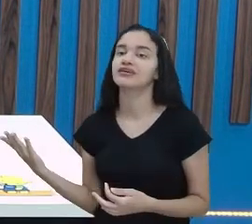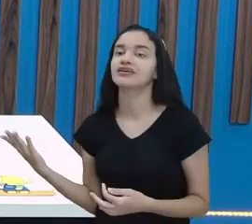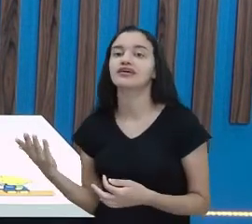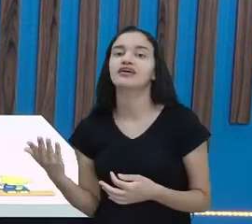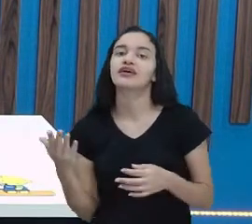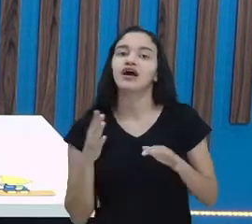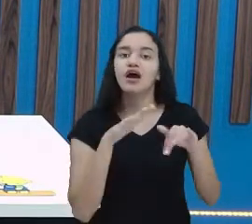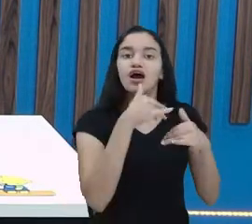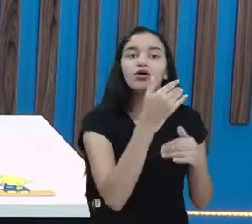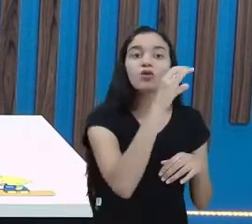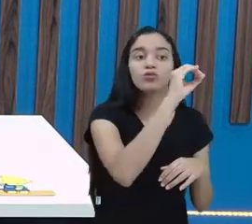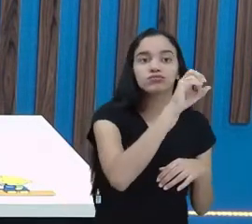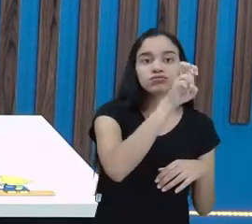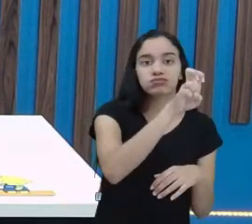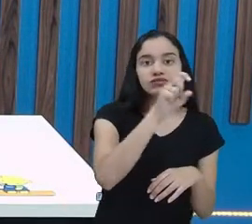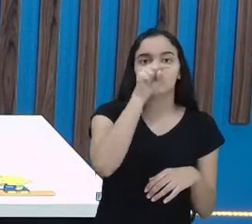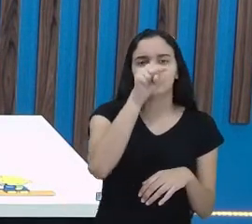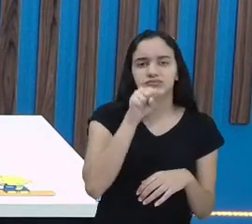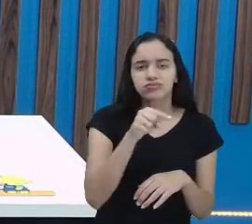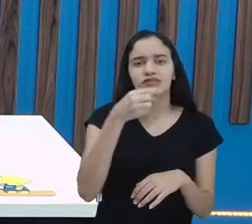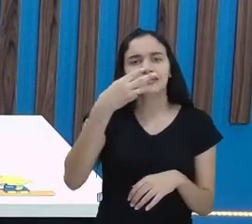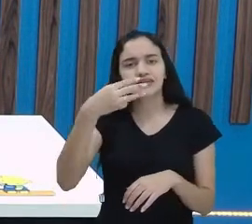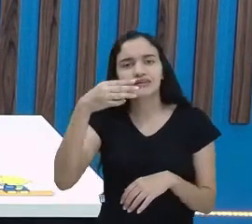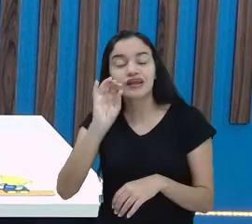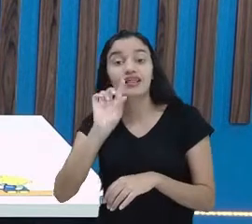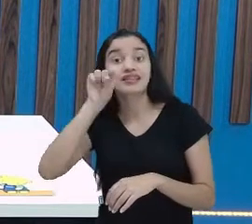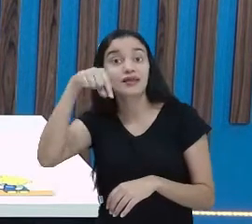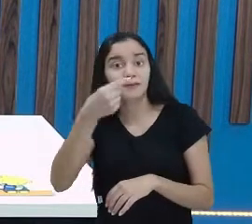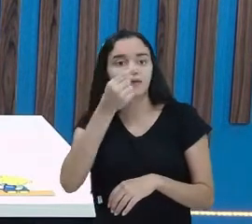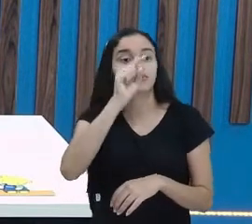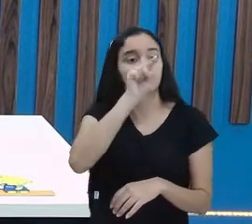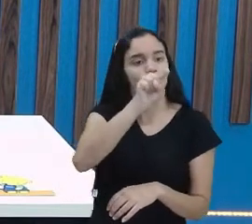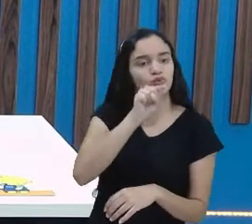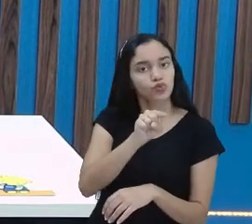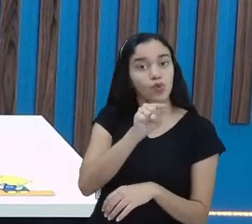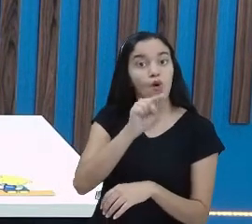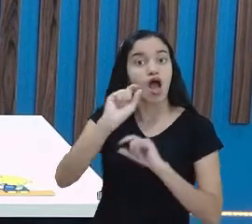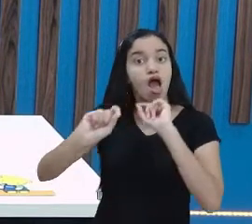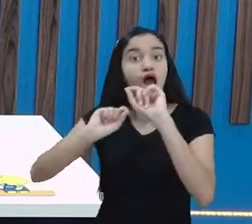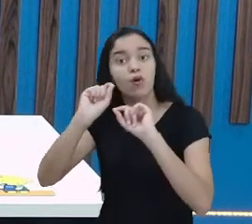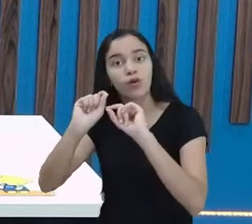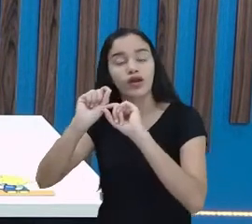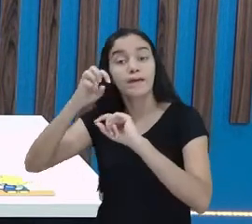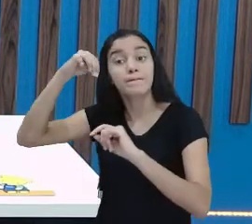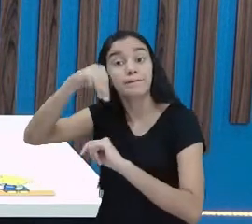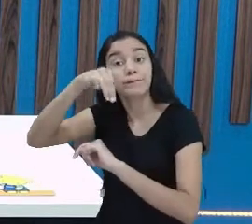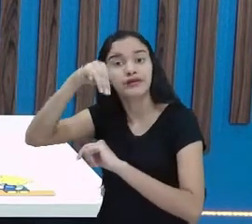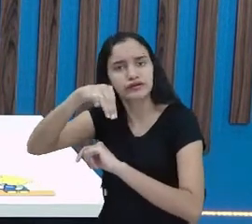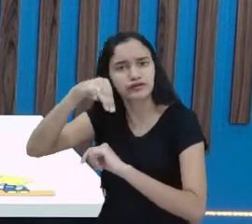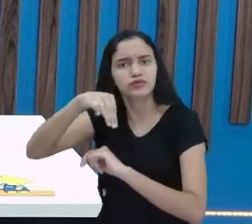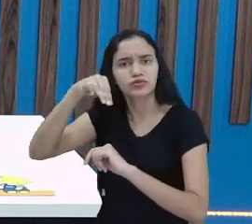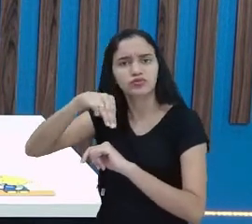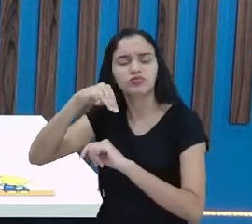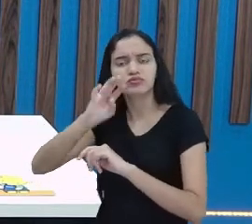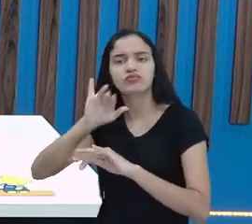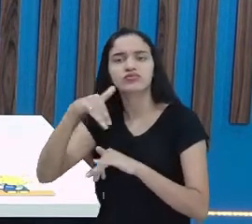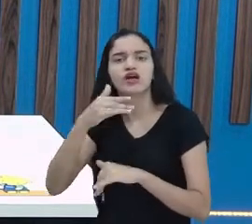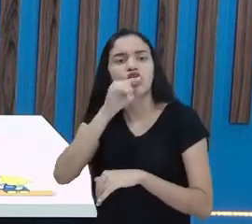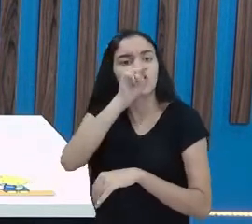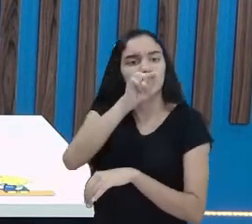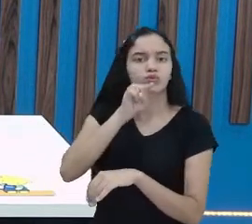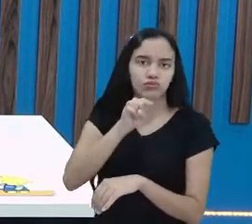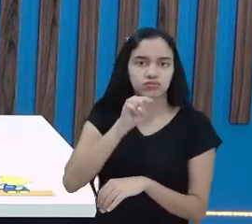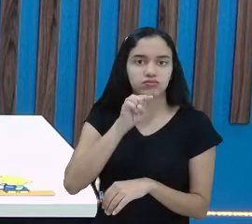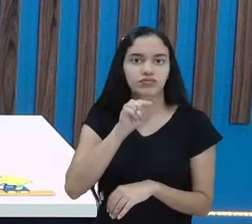dos ponteiros marca a hora, depois dos 2 pontinhos são os minutos. E, geralmente, quando esses 2